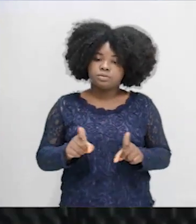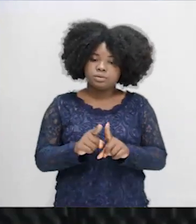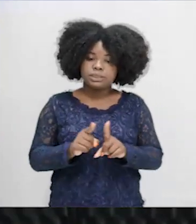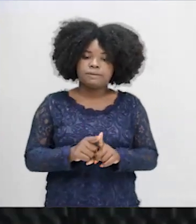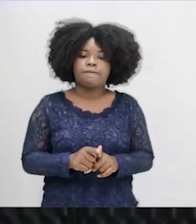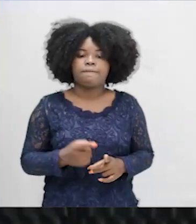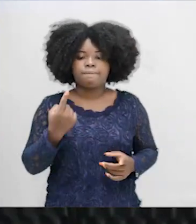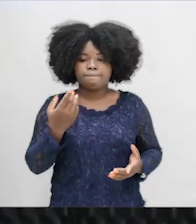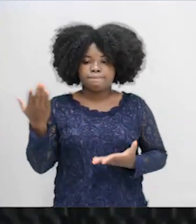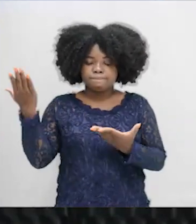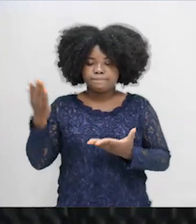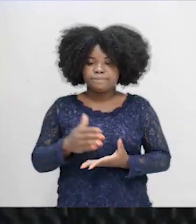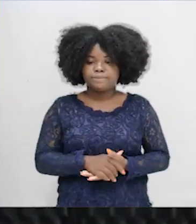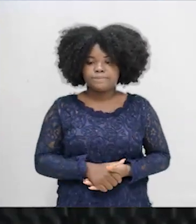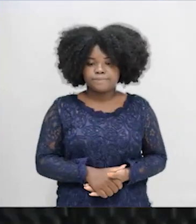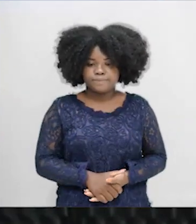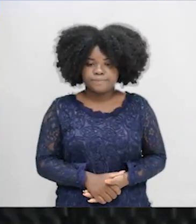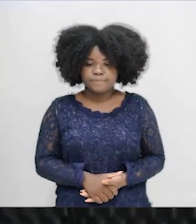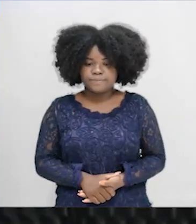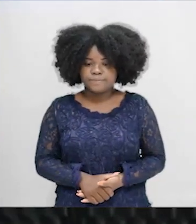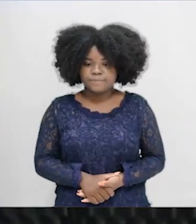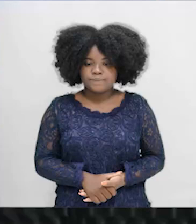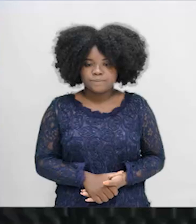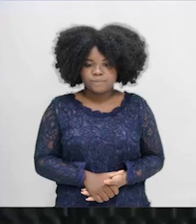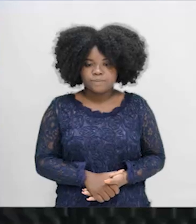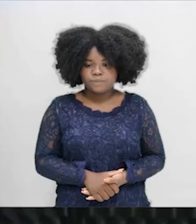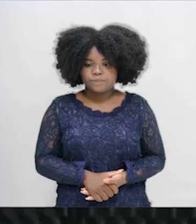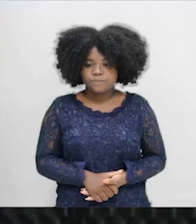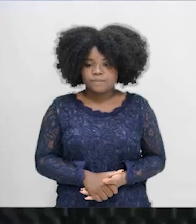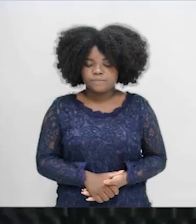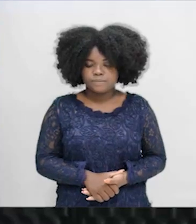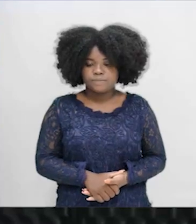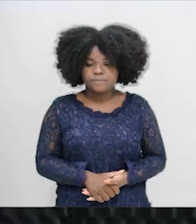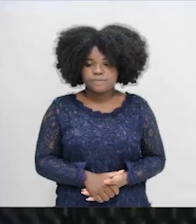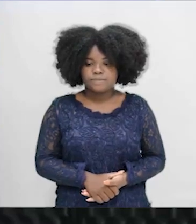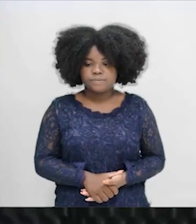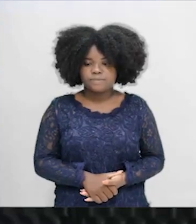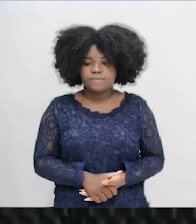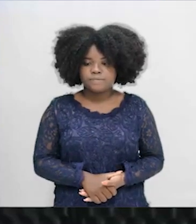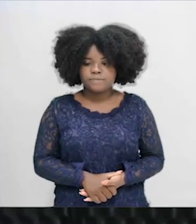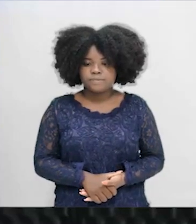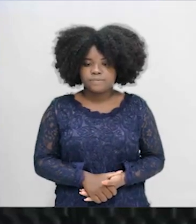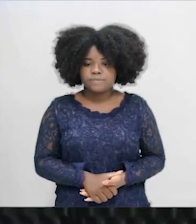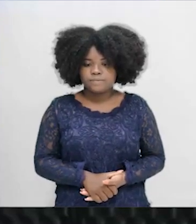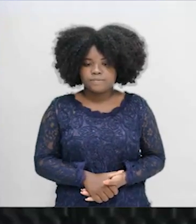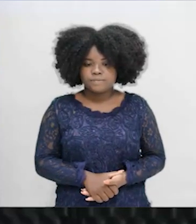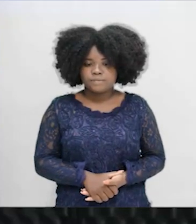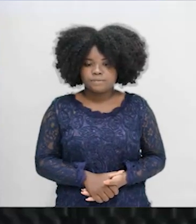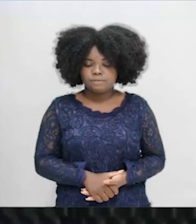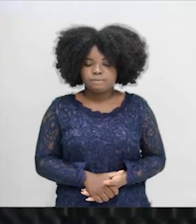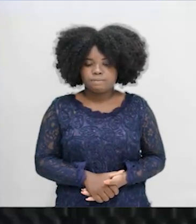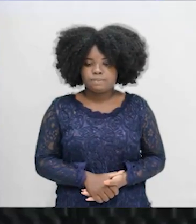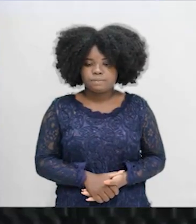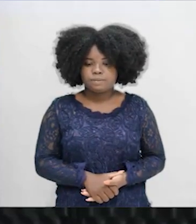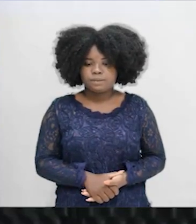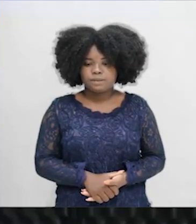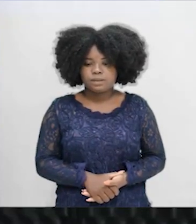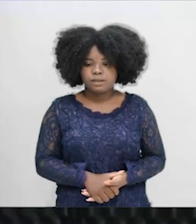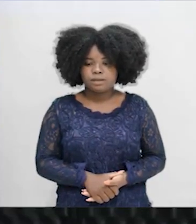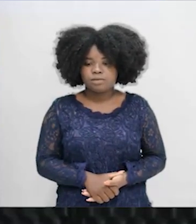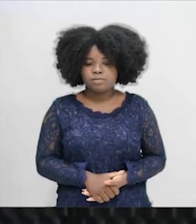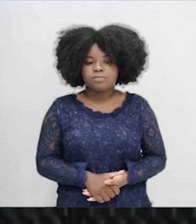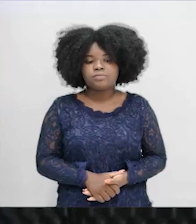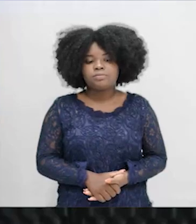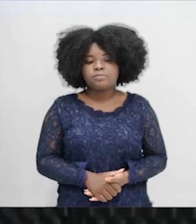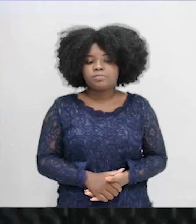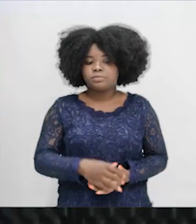A Nova Ilha do Tesouro, de 1947, fala dos pertences do pai e um garoto que vai em busca disso. Bom,